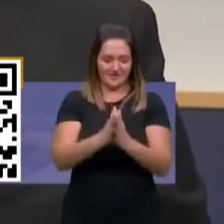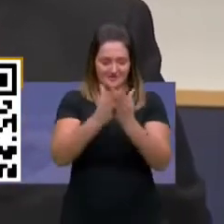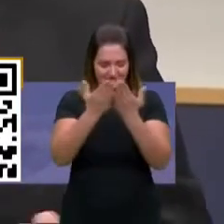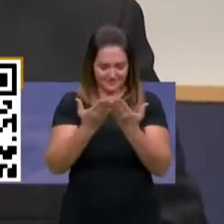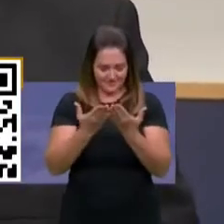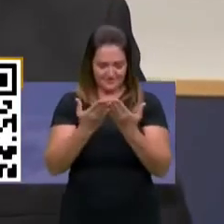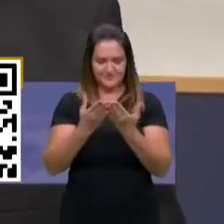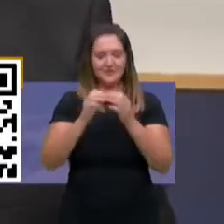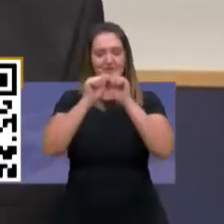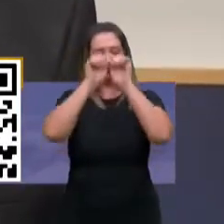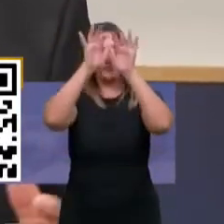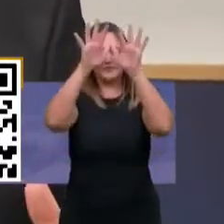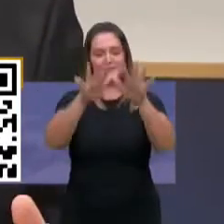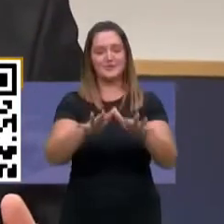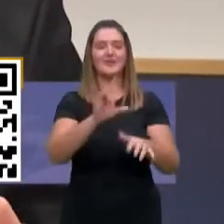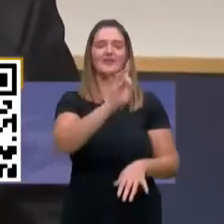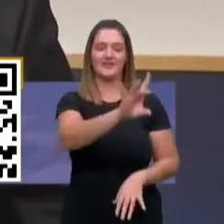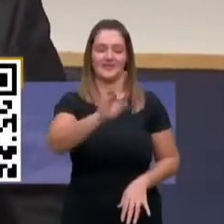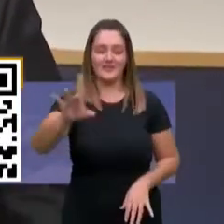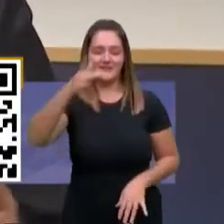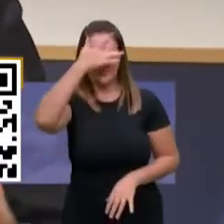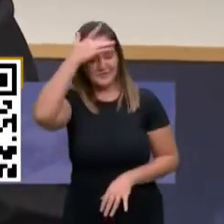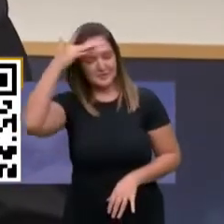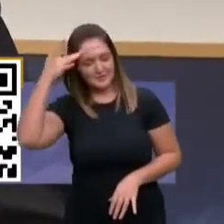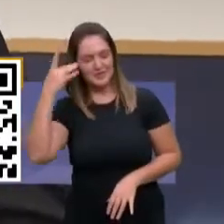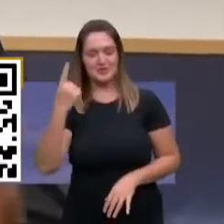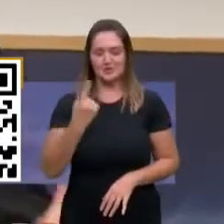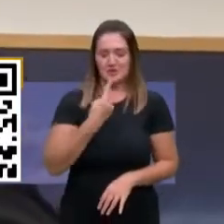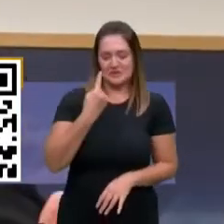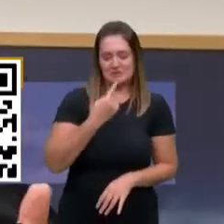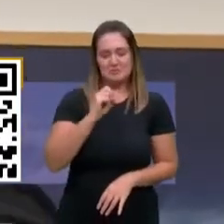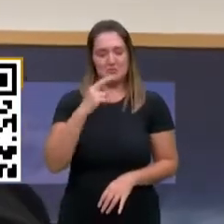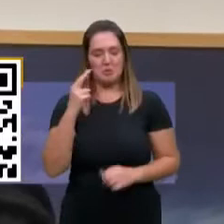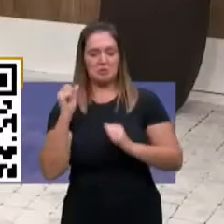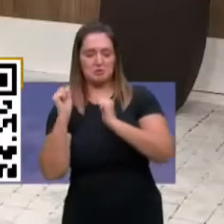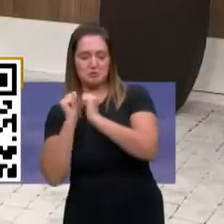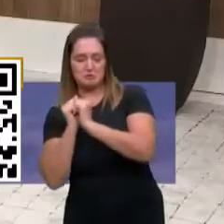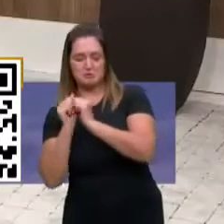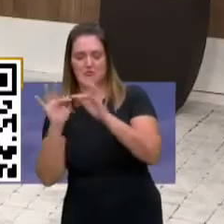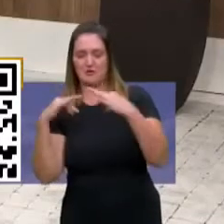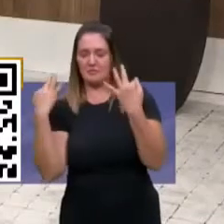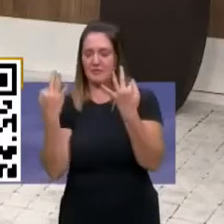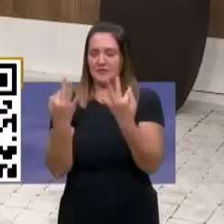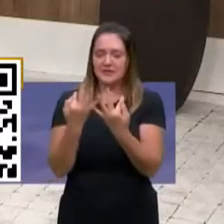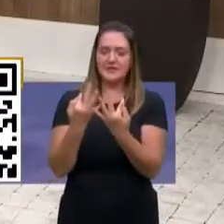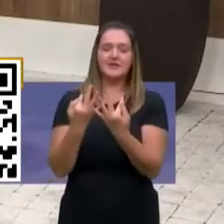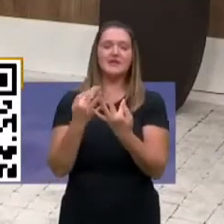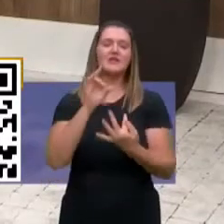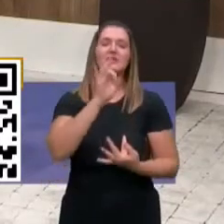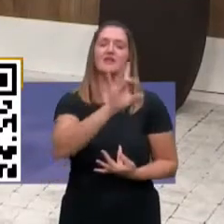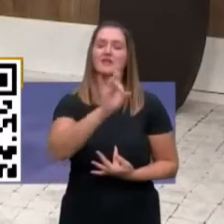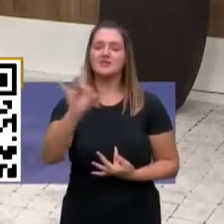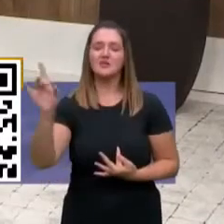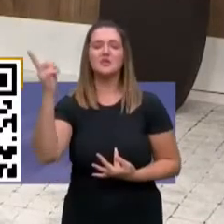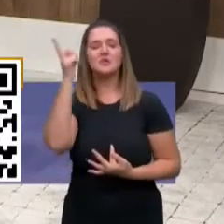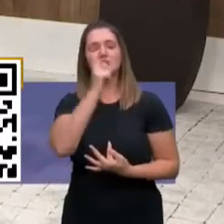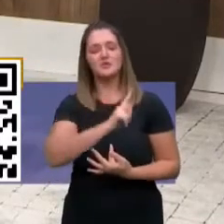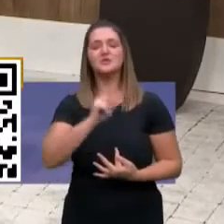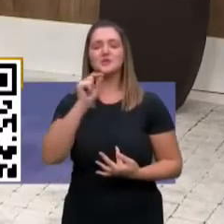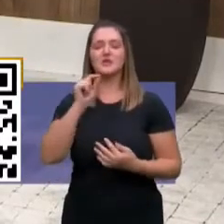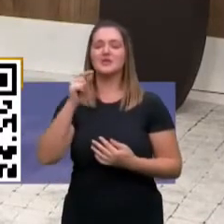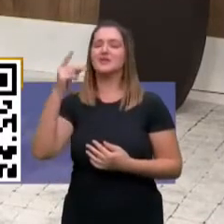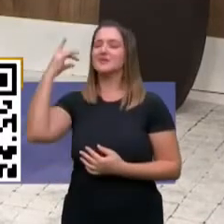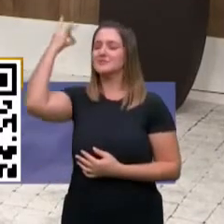Bíblia. Abençoa também cada um que está ou sozinho ou acompanhado com a família, não importa, mas que cada um seja